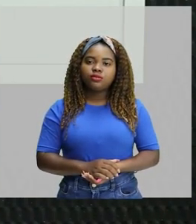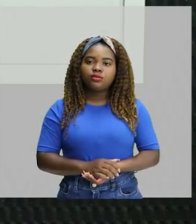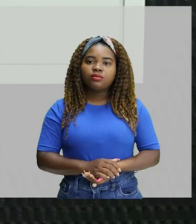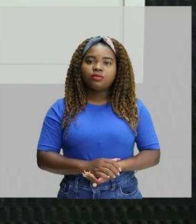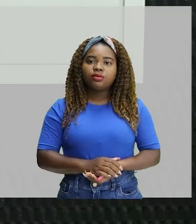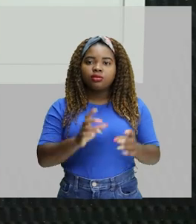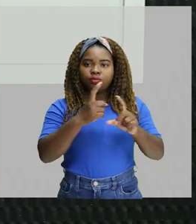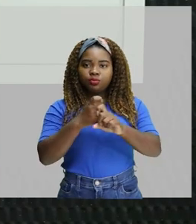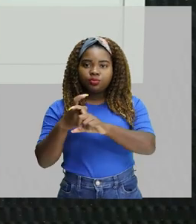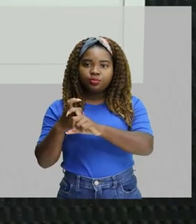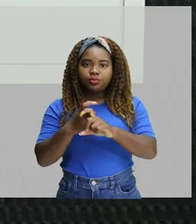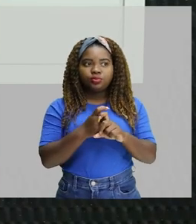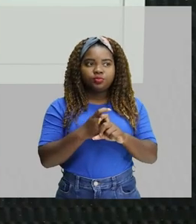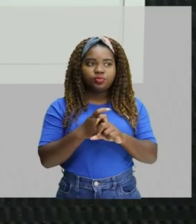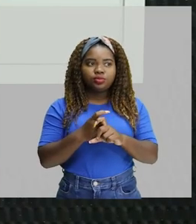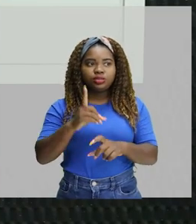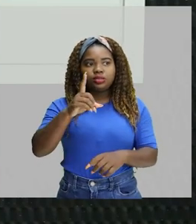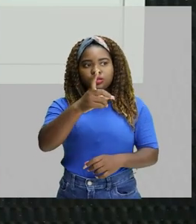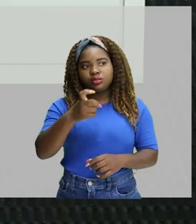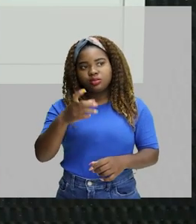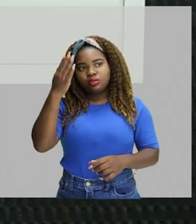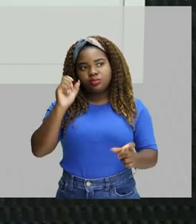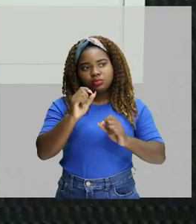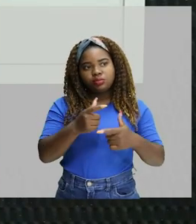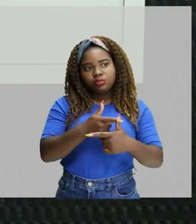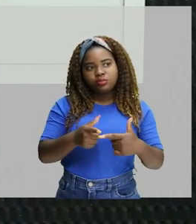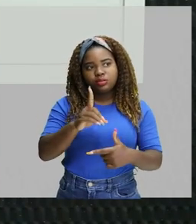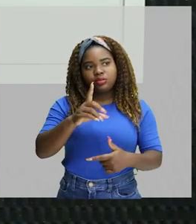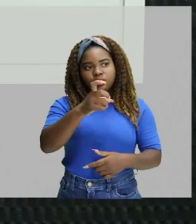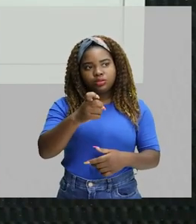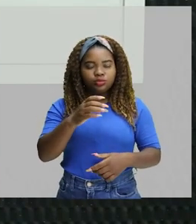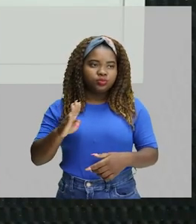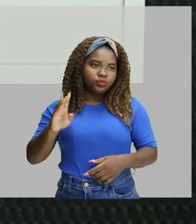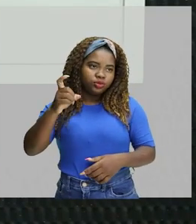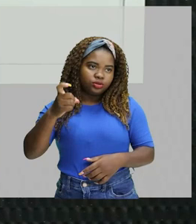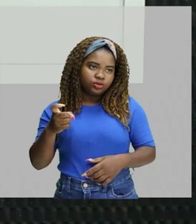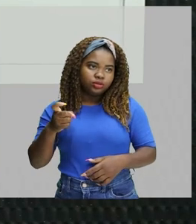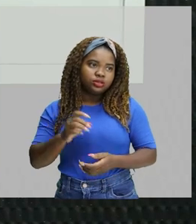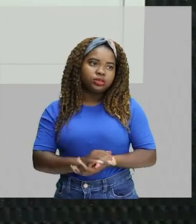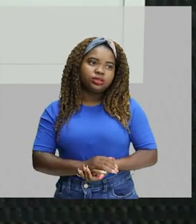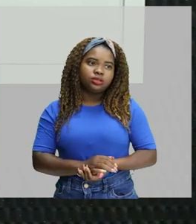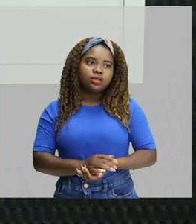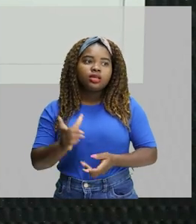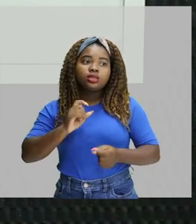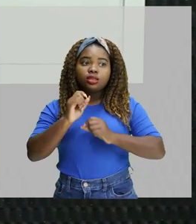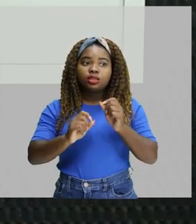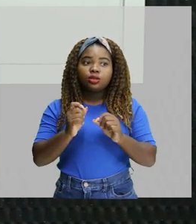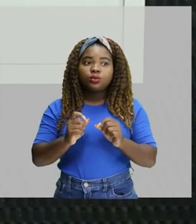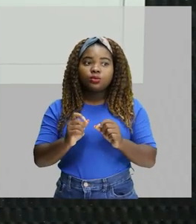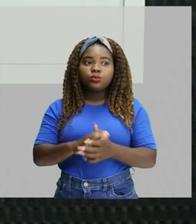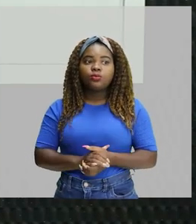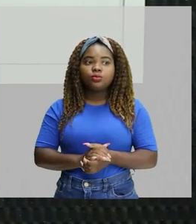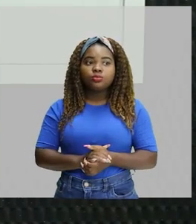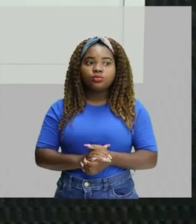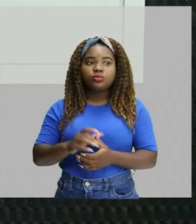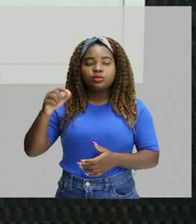polinômio DX sabendo que a divisão de DX por BX 2x + 3 tem